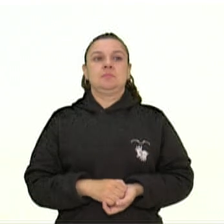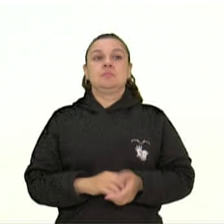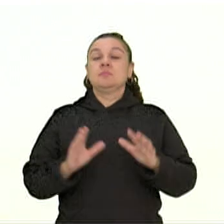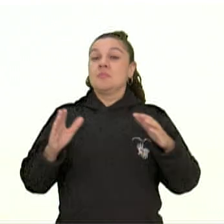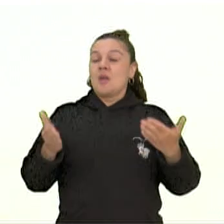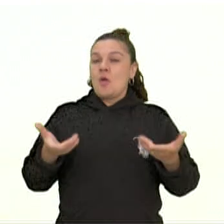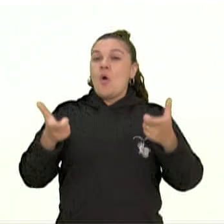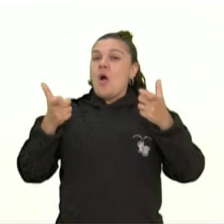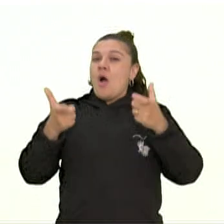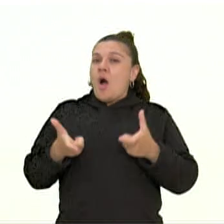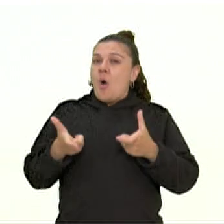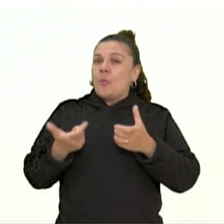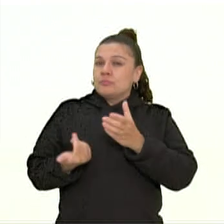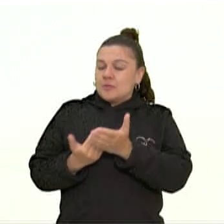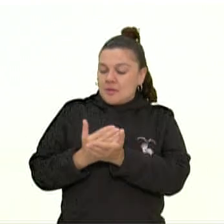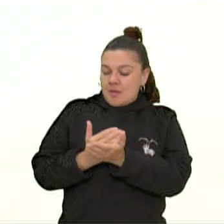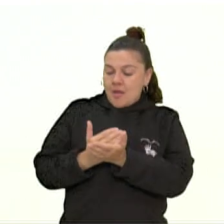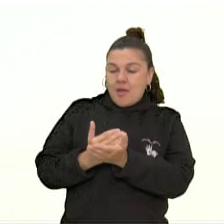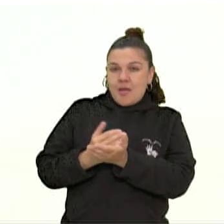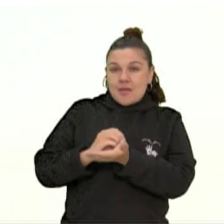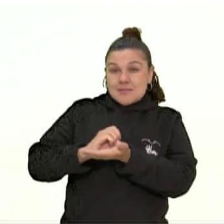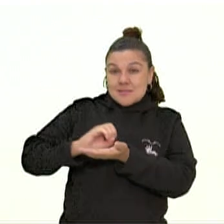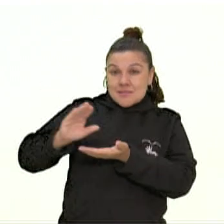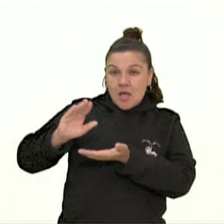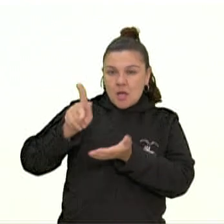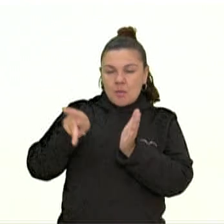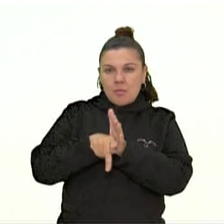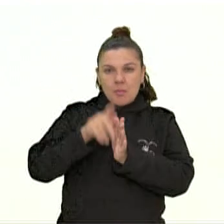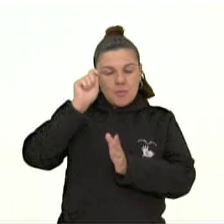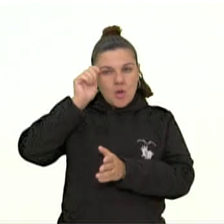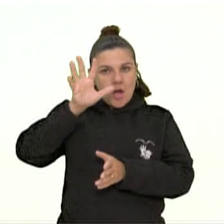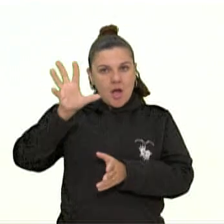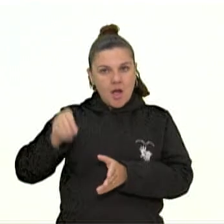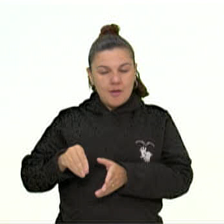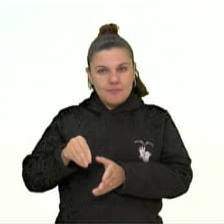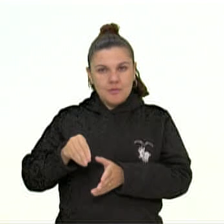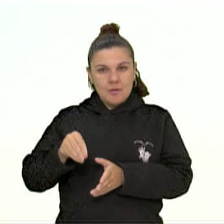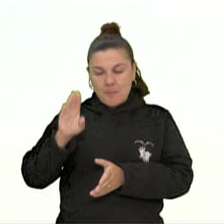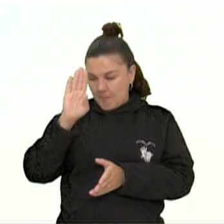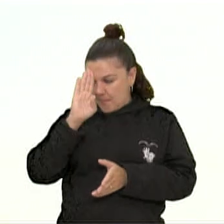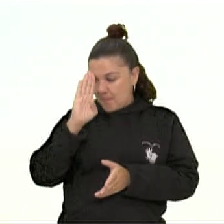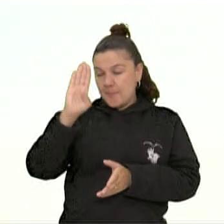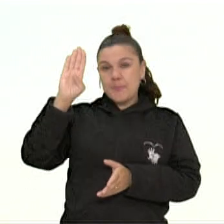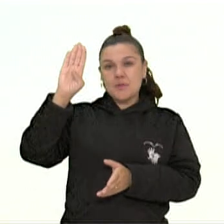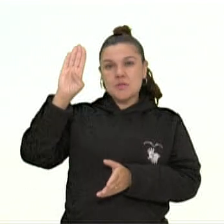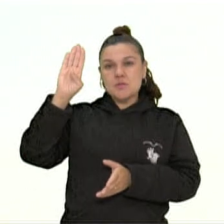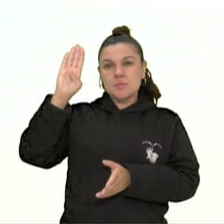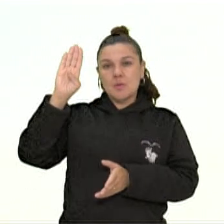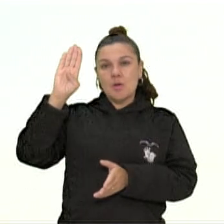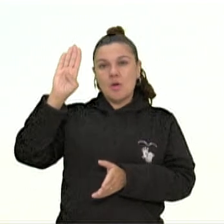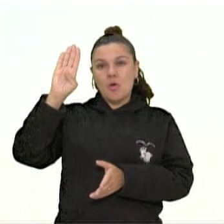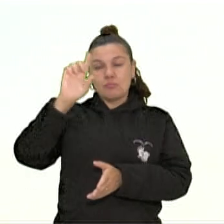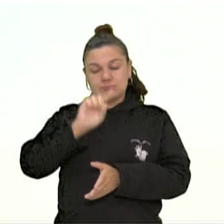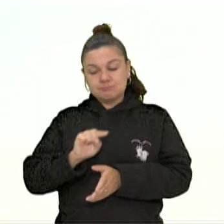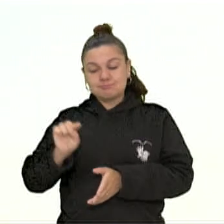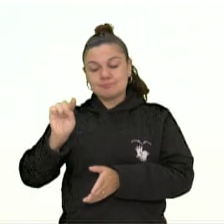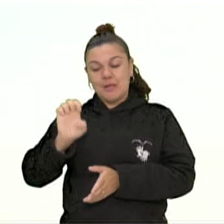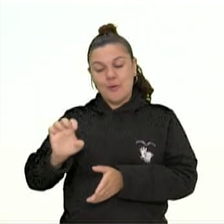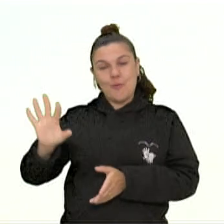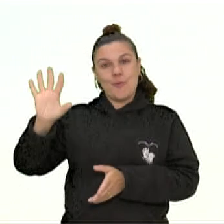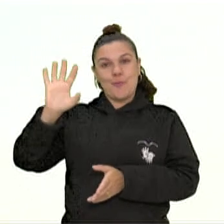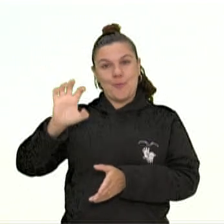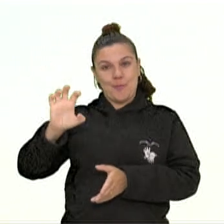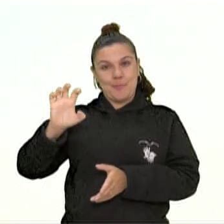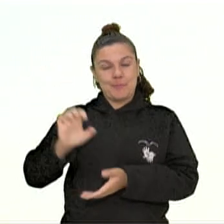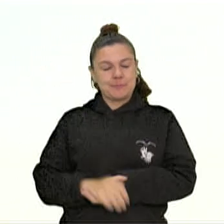De onde vêm os refugiados africanos, especialmente os que se direcionam ao continente europeu?